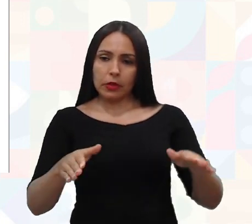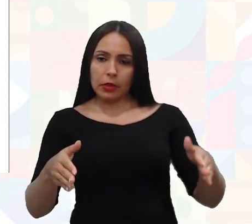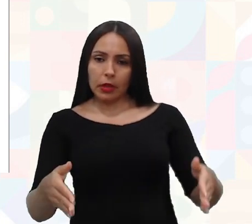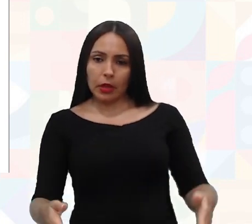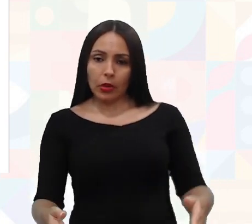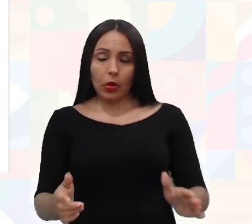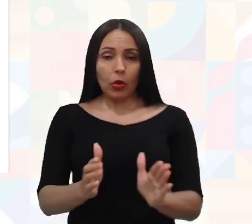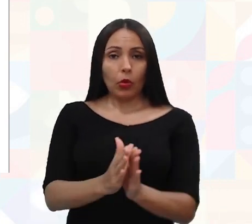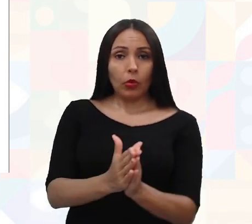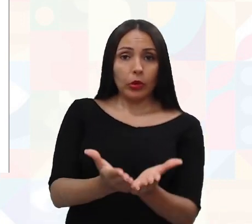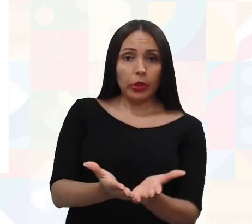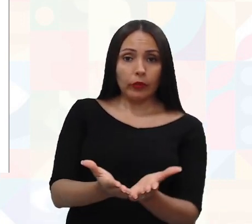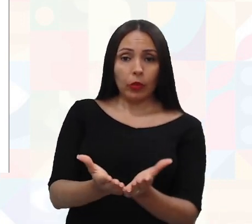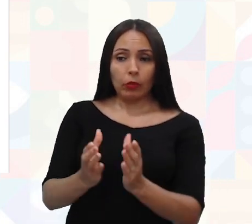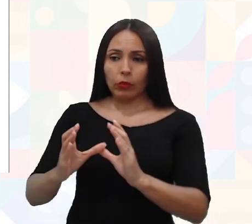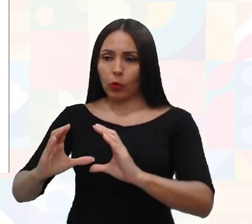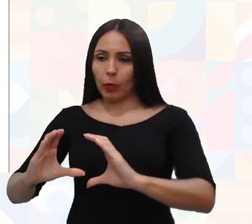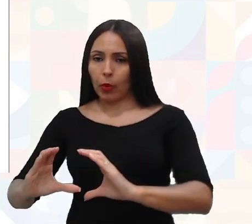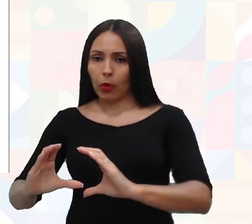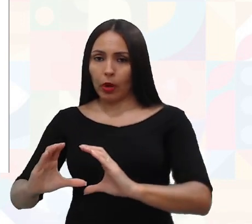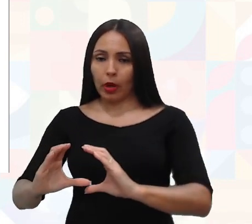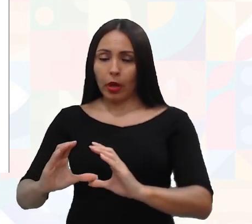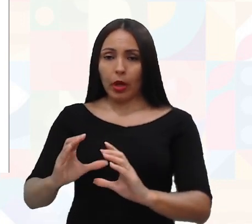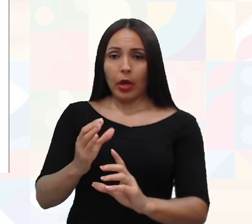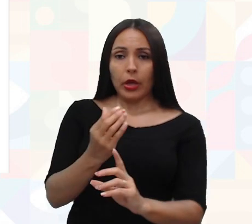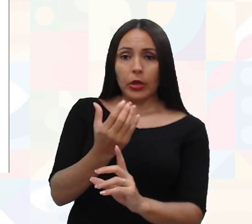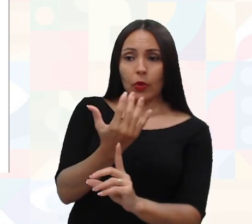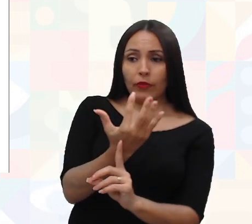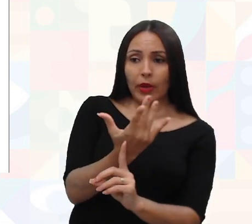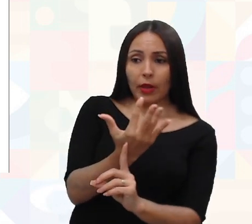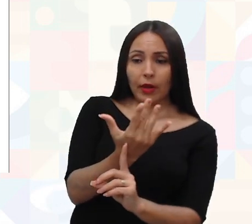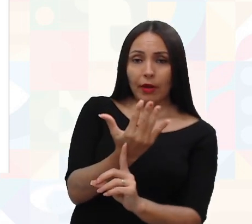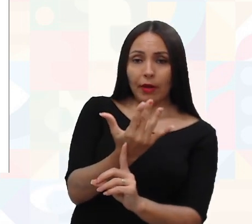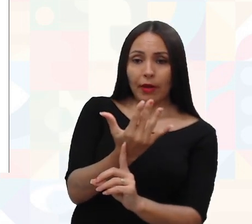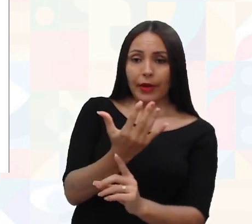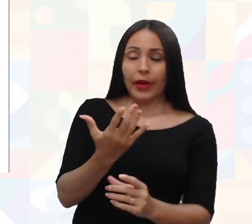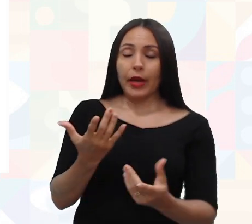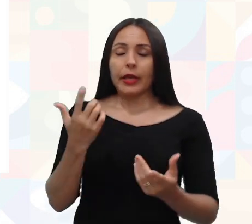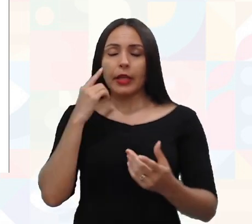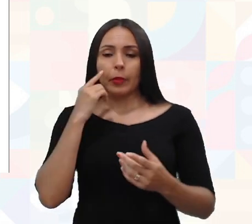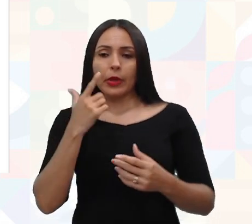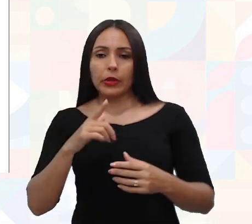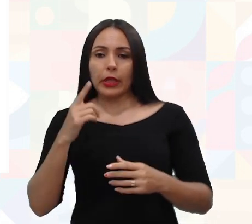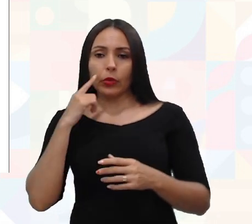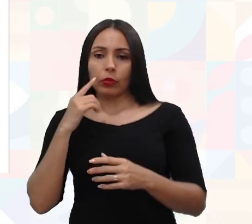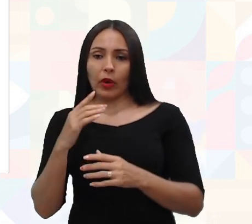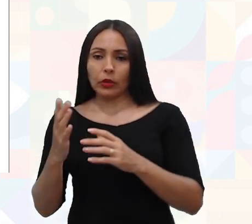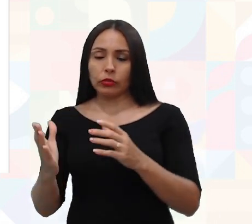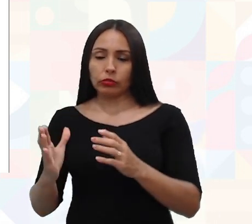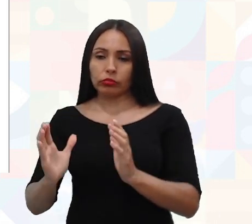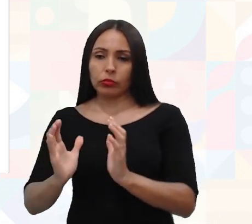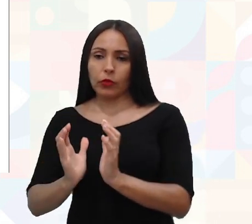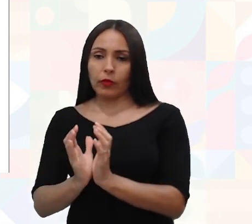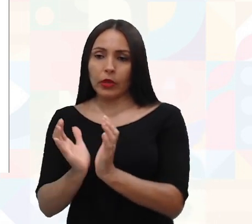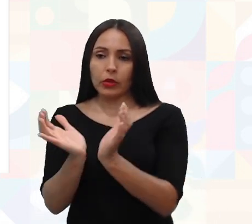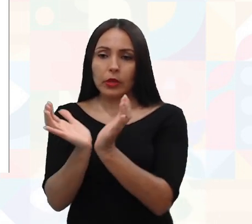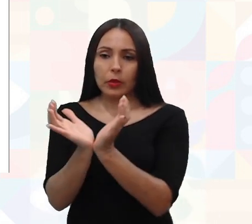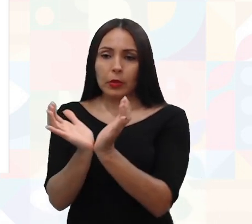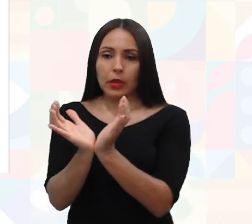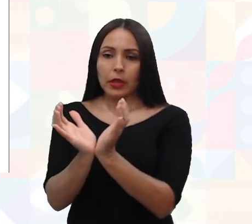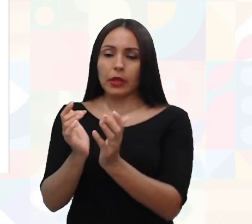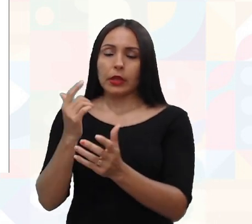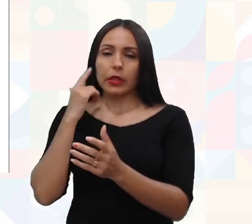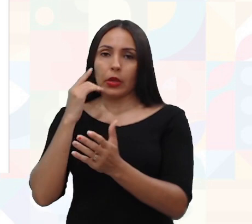né? Uma bola e velas. Ou na outra imagem que a gente tem um vaso de plantas, o livro e uma